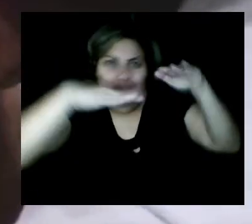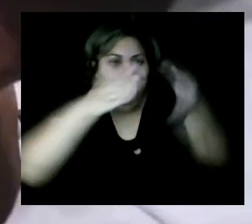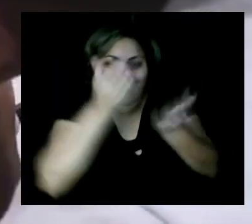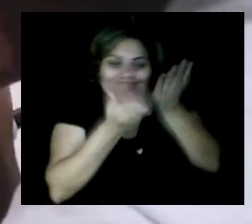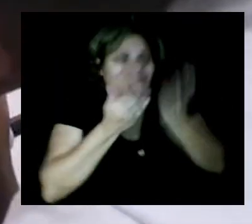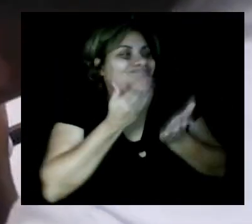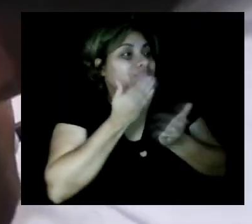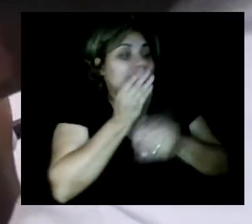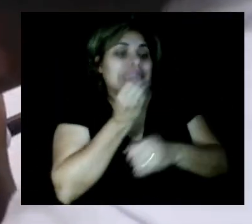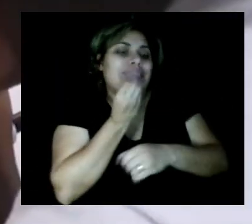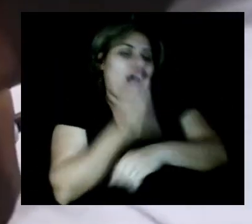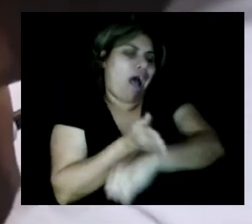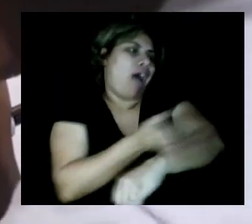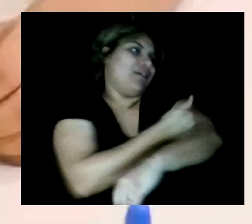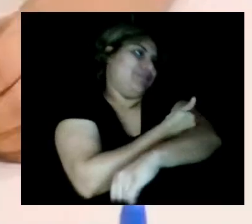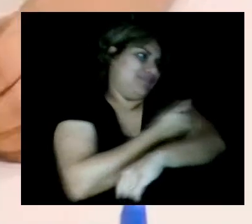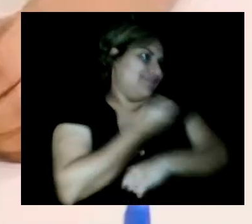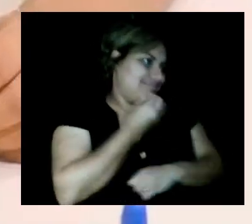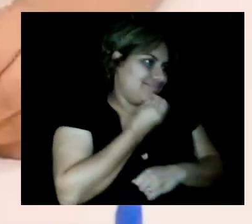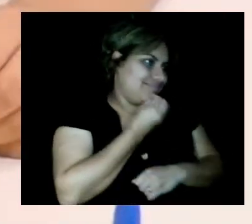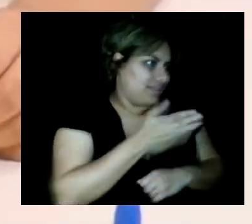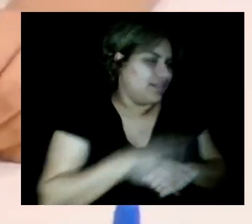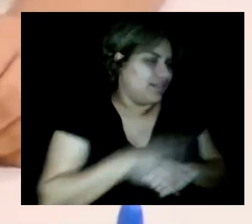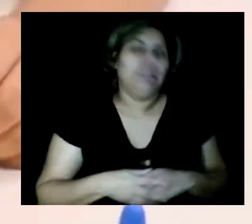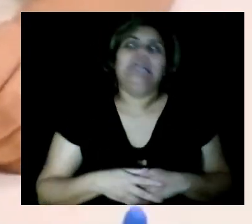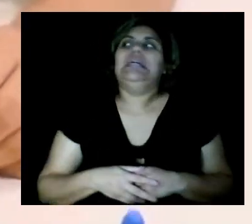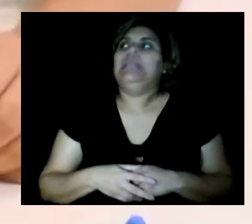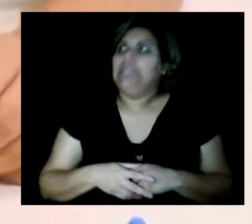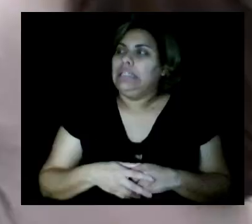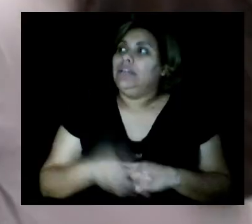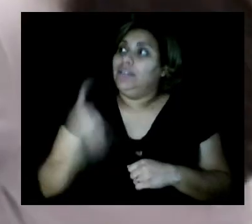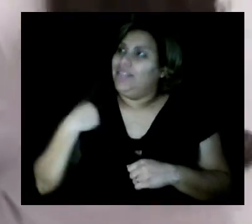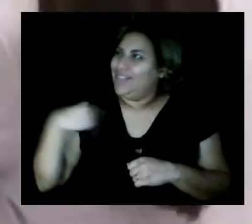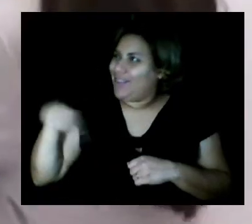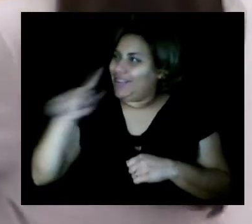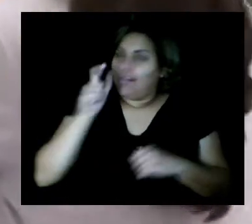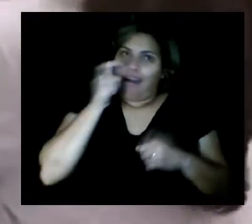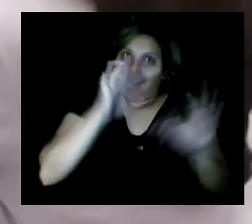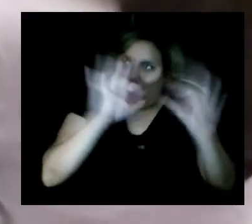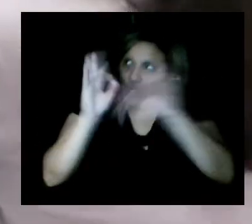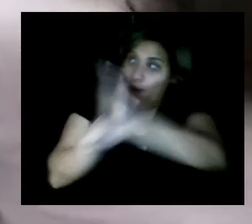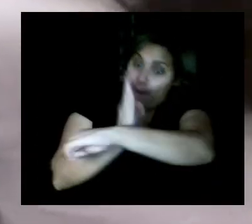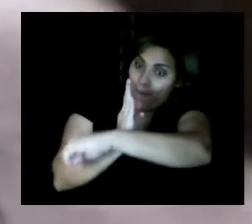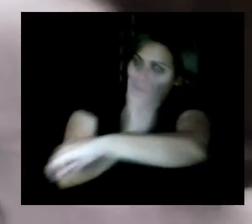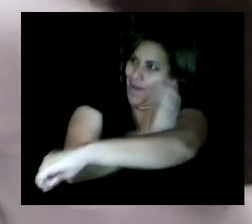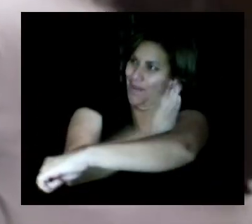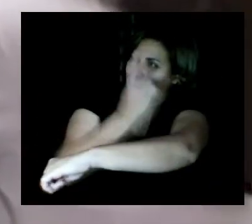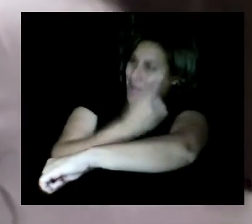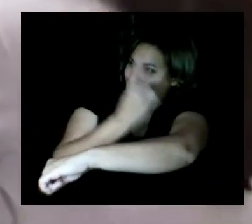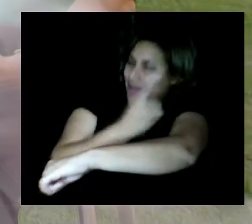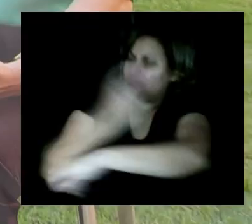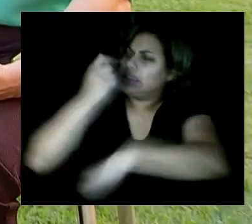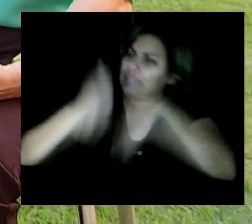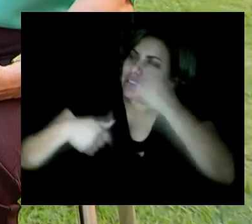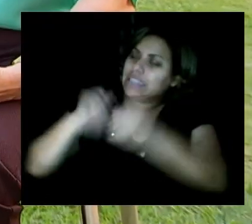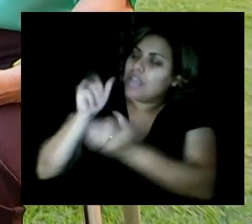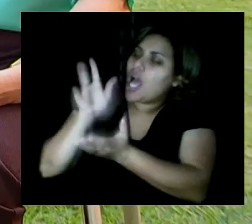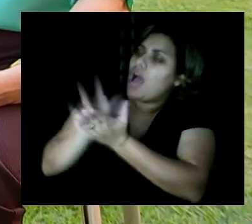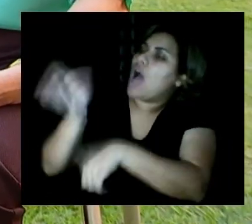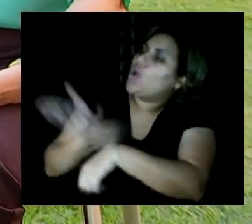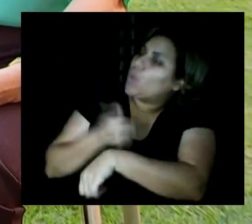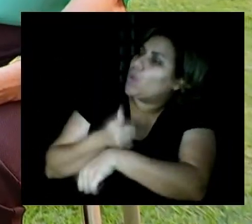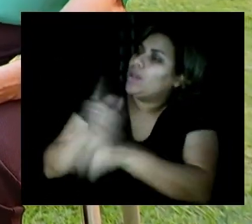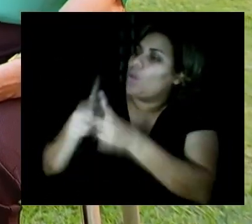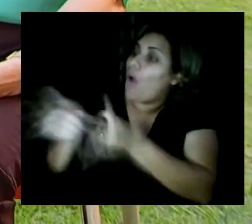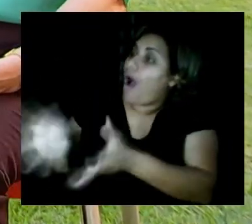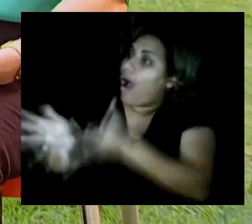alcançado. E a gente viu no primeiro bloco como o diagnóstico precoce e o estímulo precoce faz toda a diferença, né?